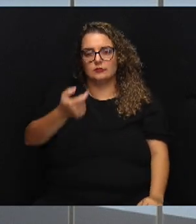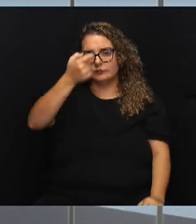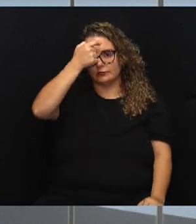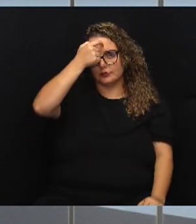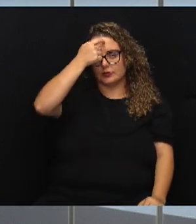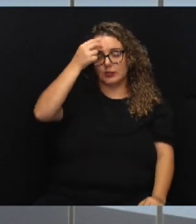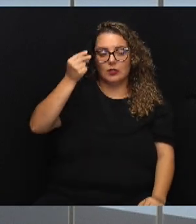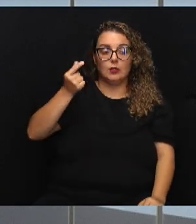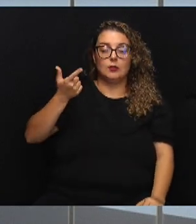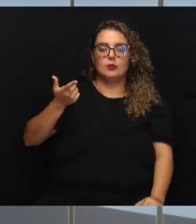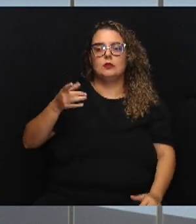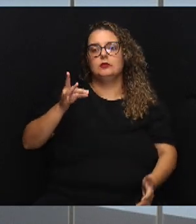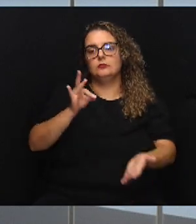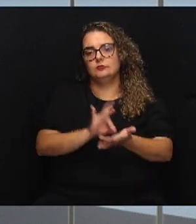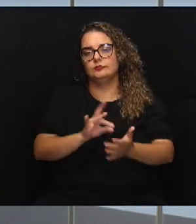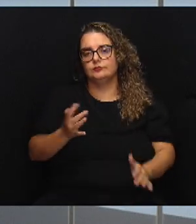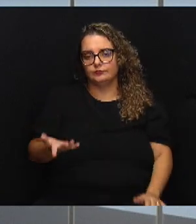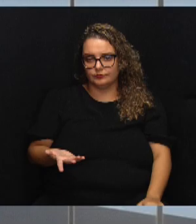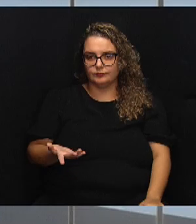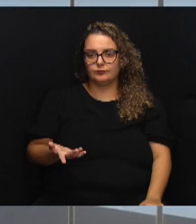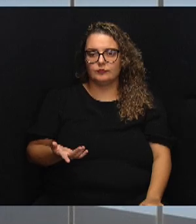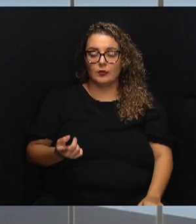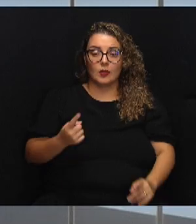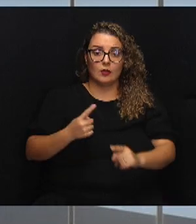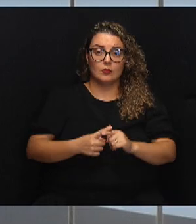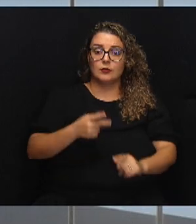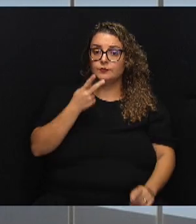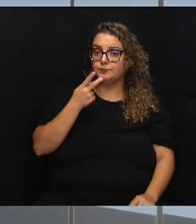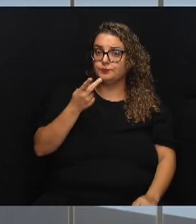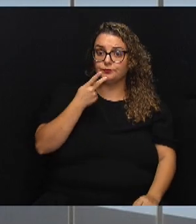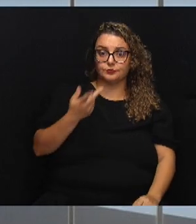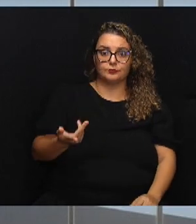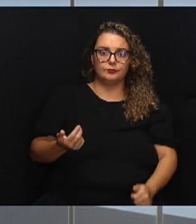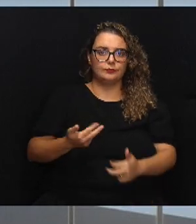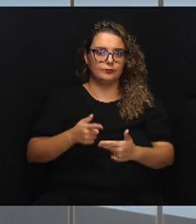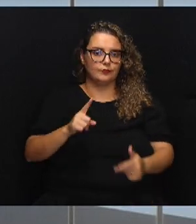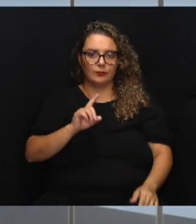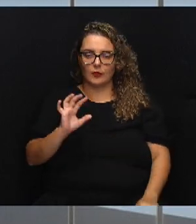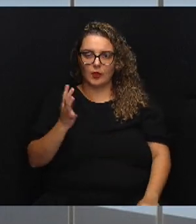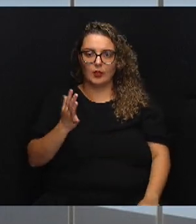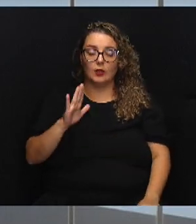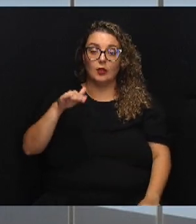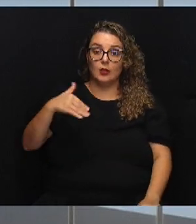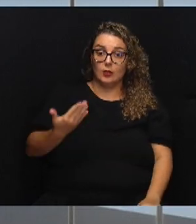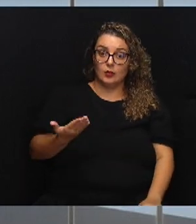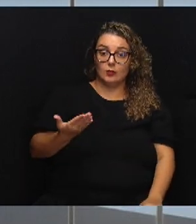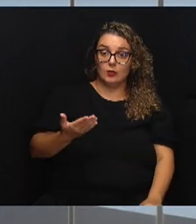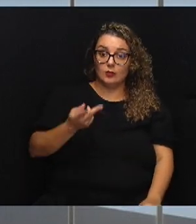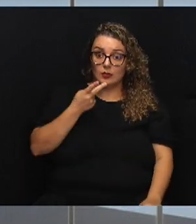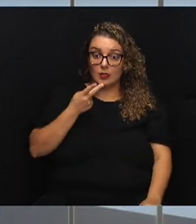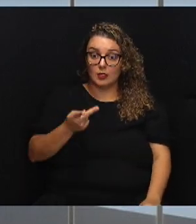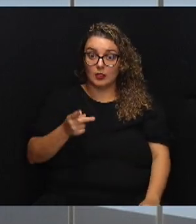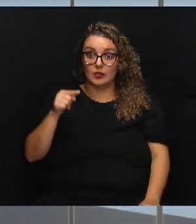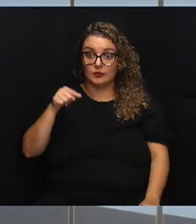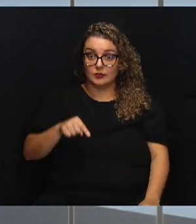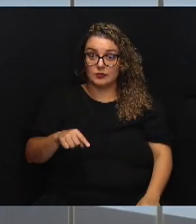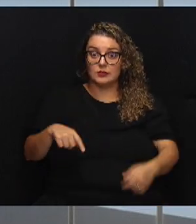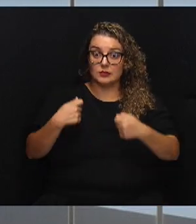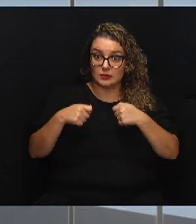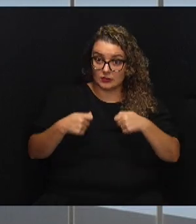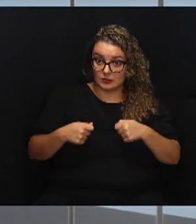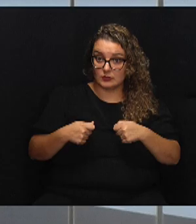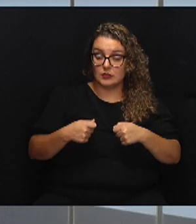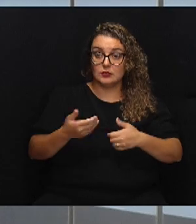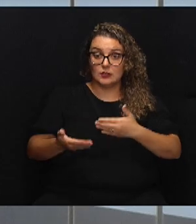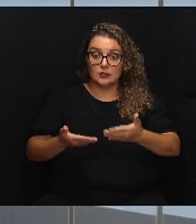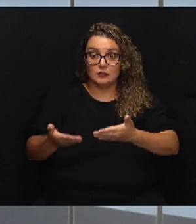dela, a realidade, porque enquanto você está falando, a coisa não anda. Agora, quando você chega e fala, olha, você precisa providenciar o tratamento, o animal é